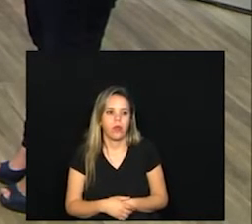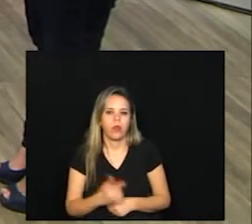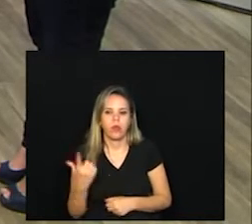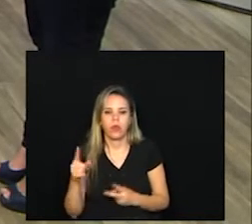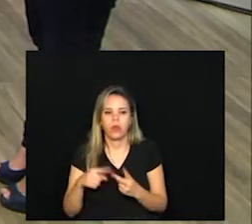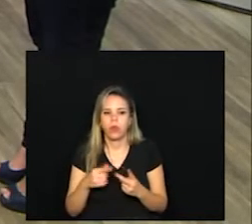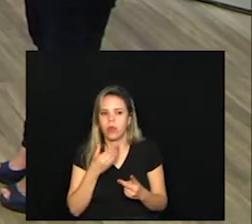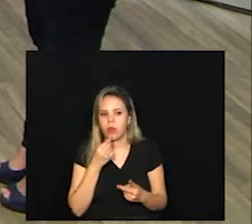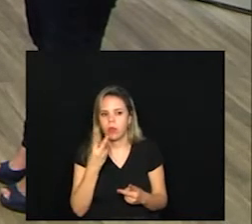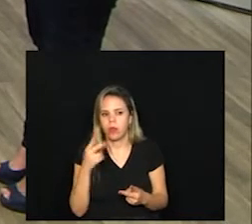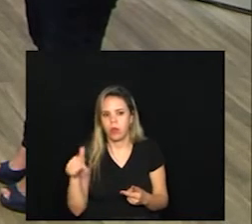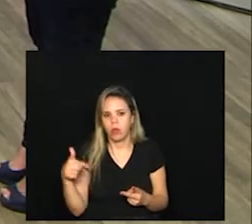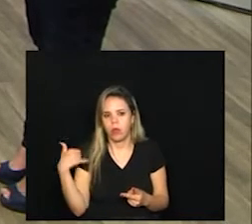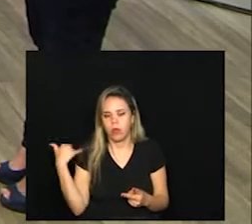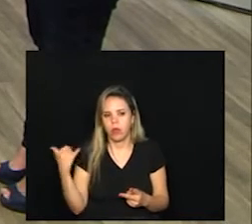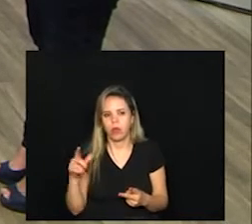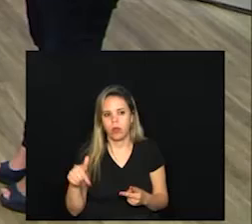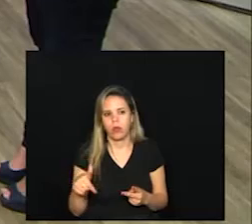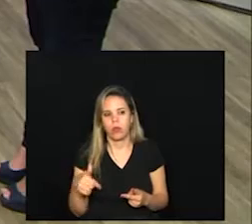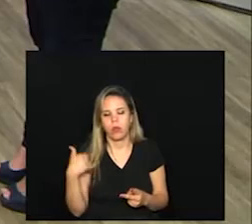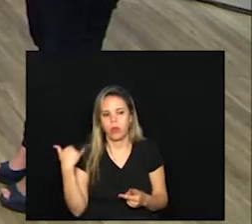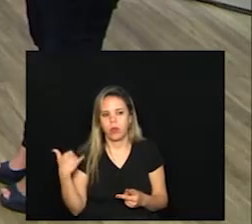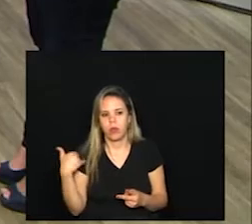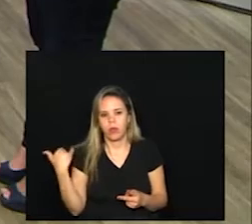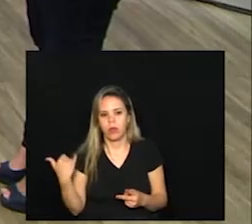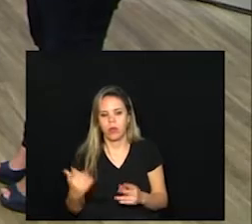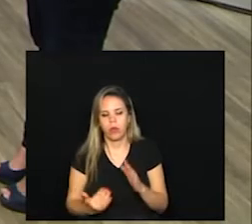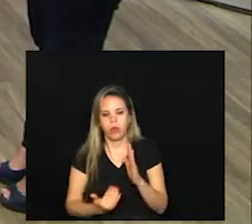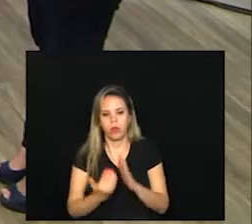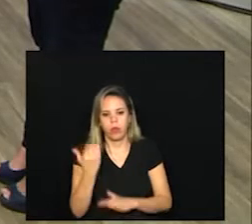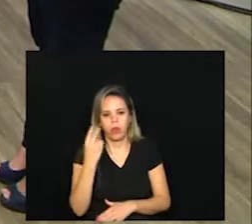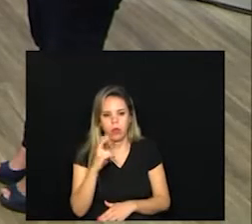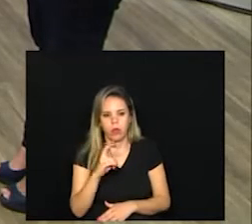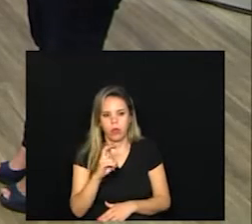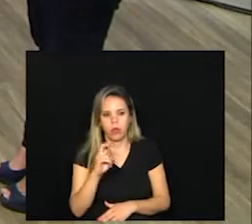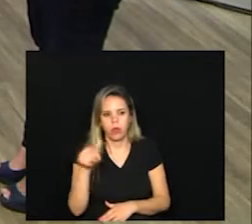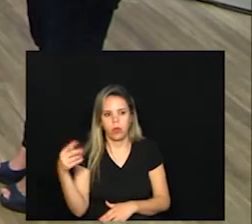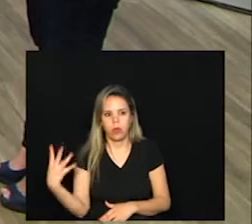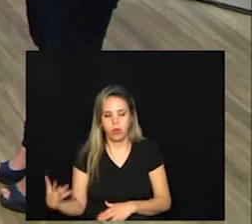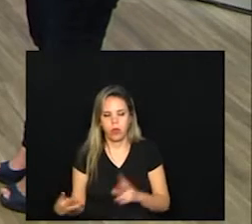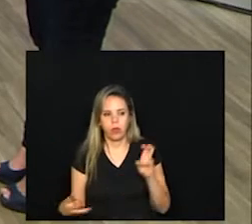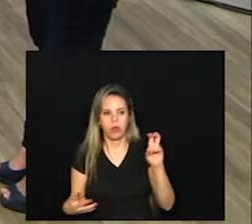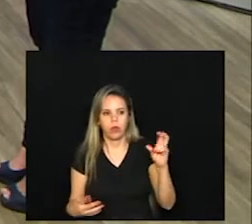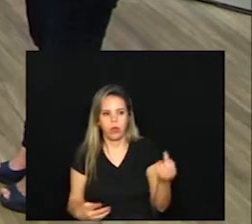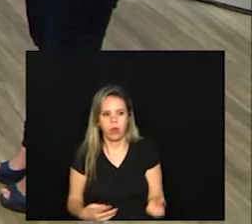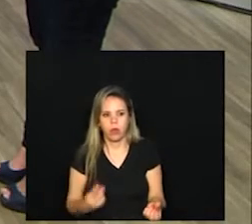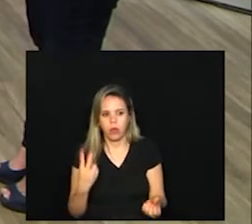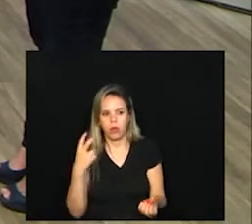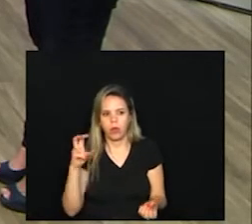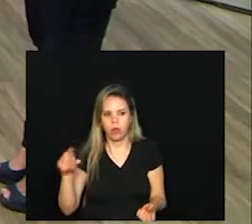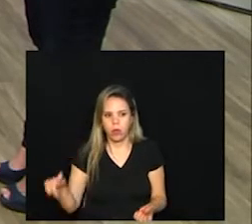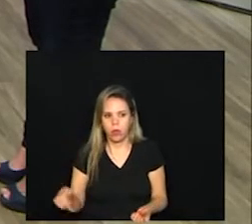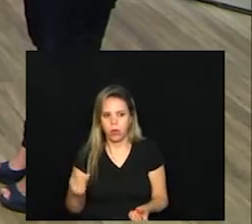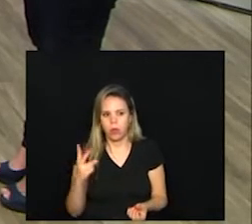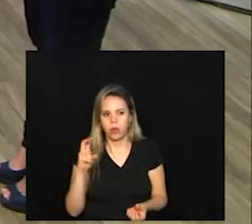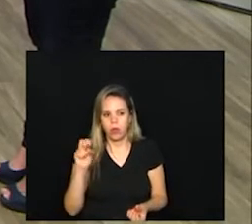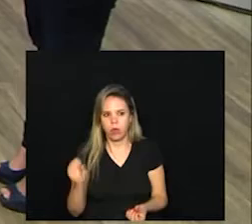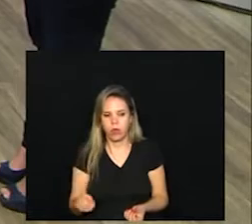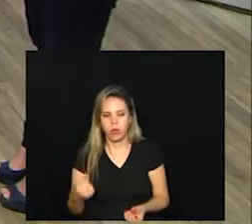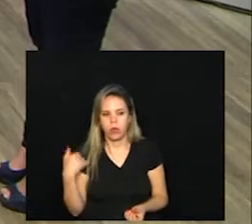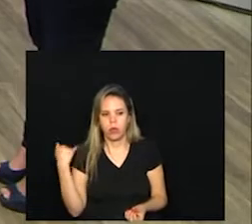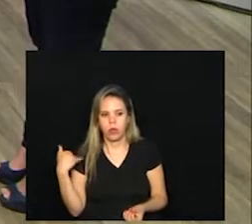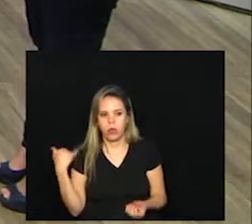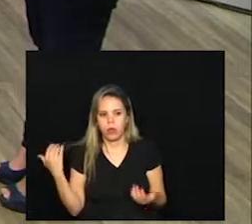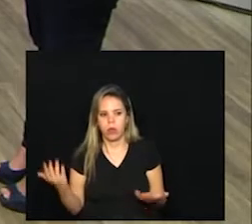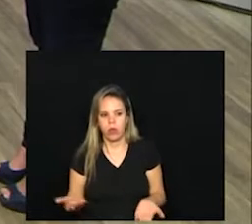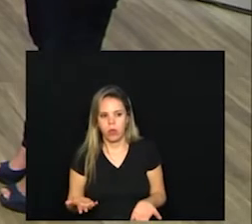outro homem de 27 anos e depois a faixa etária já sobe para 54, 56, 57, 58 anos.